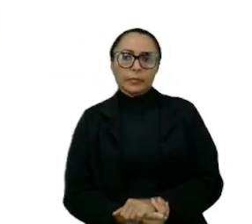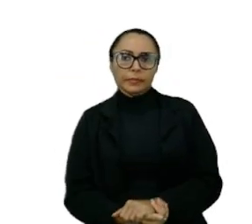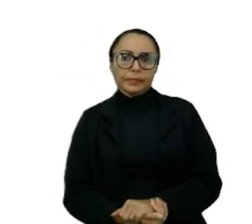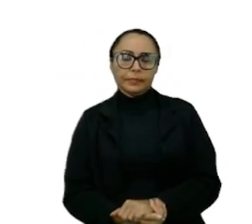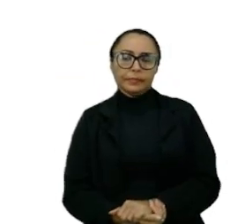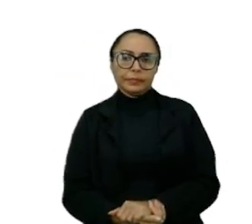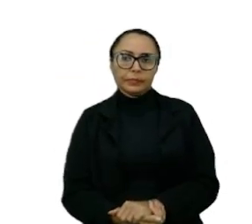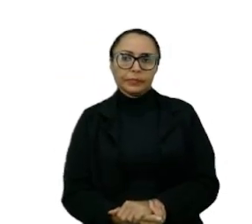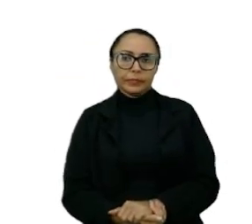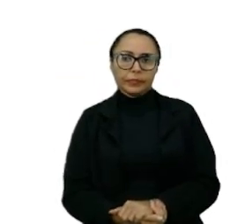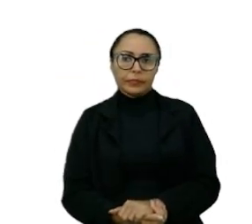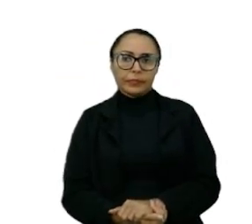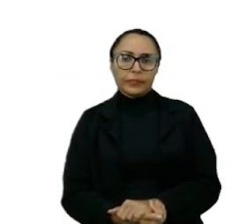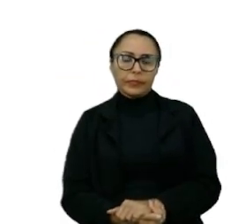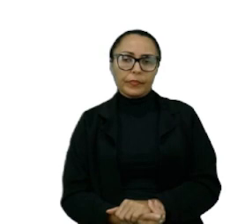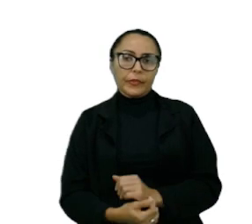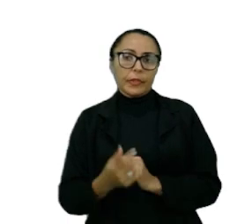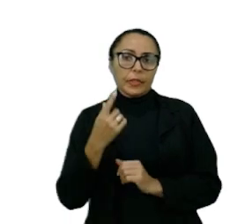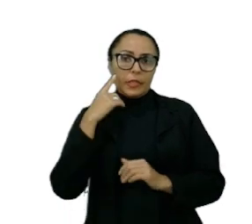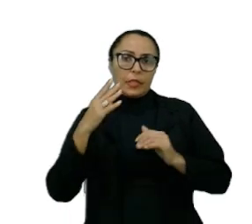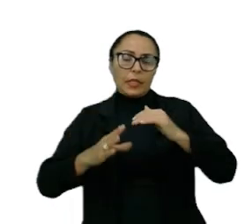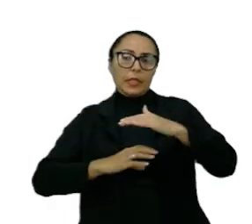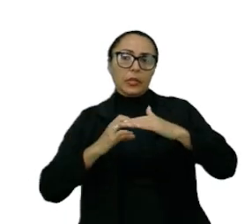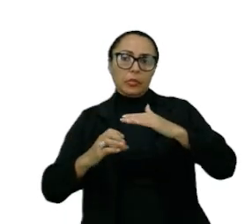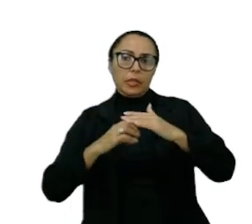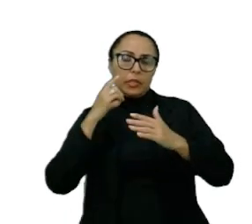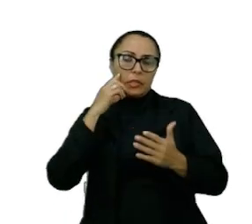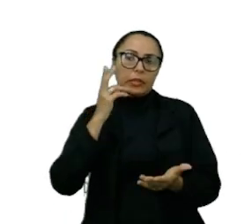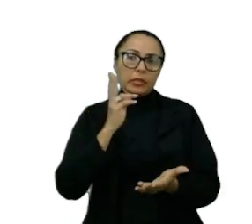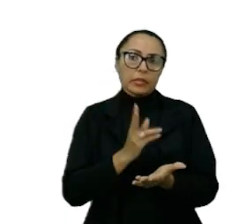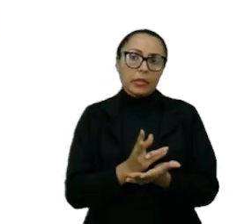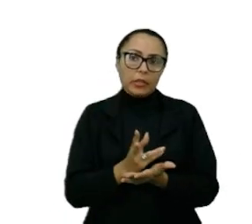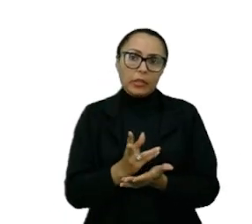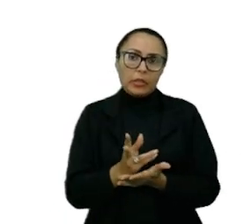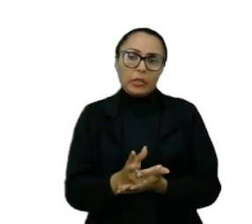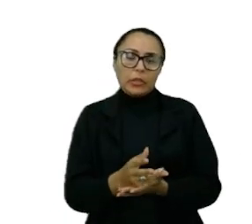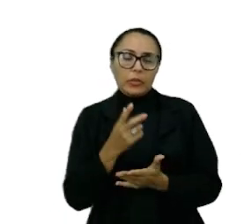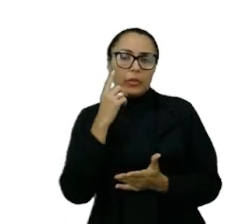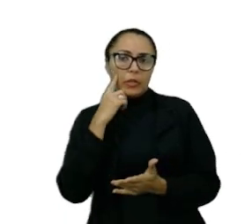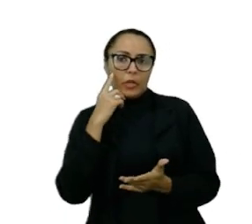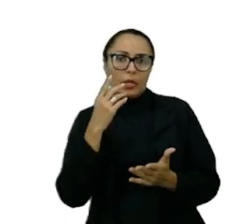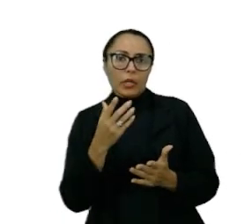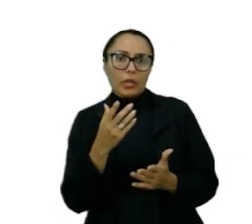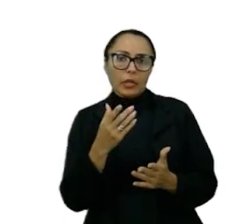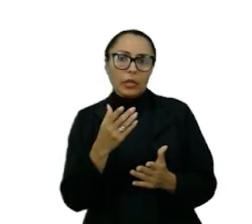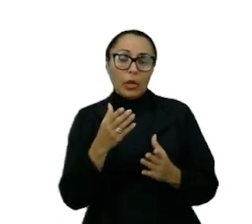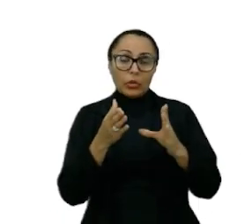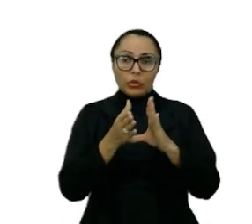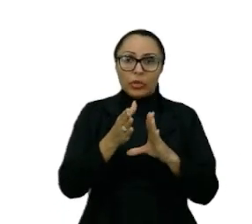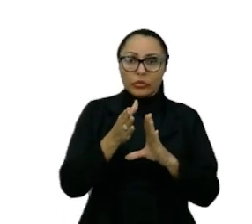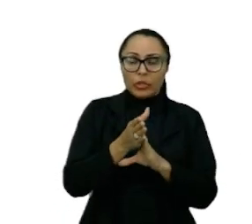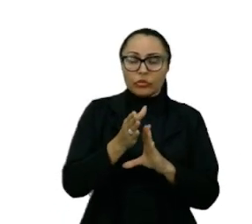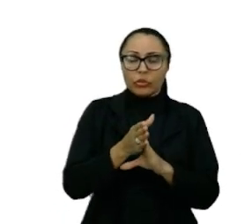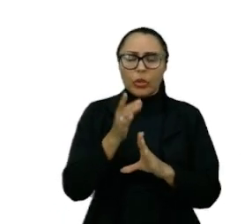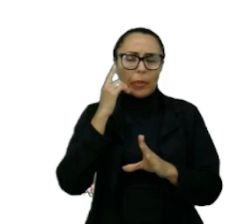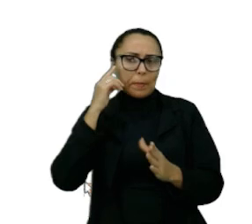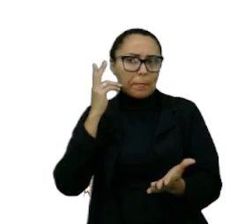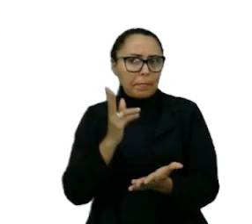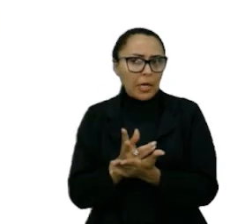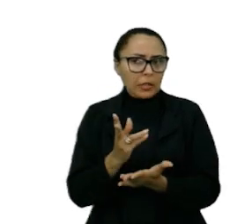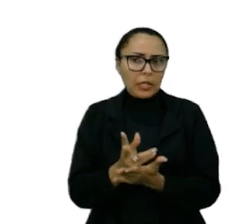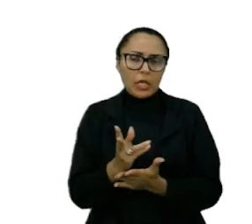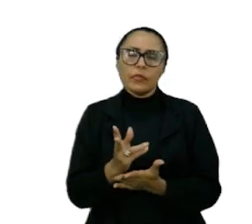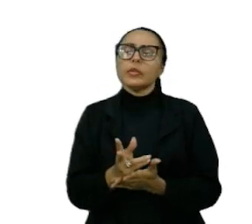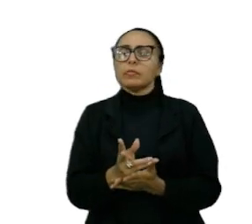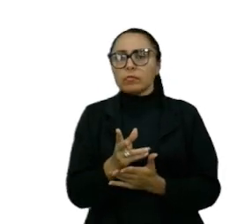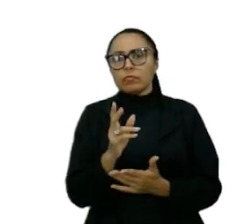Se a empresa seguiu a sugestão da auditoria e manteve os